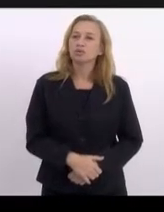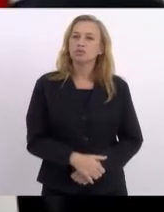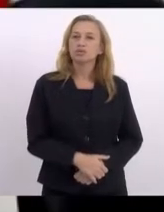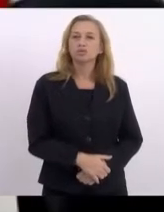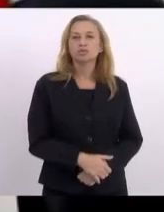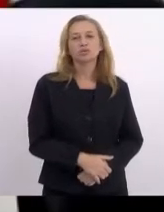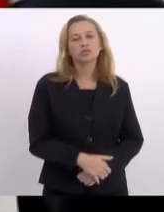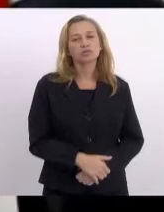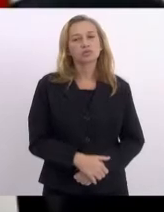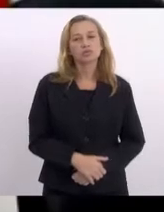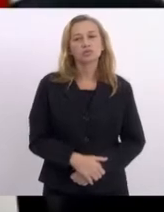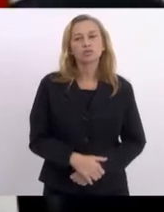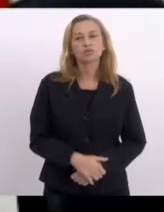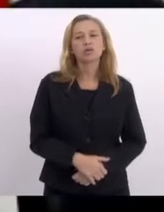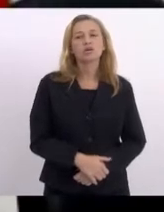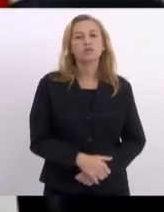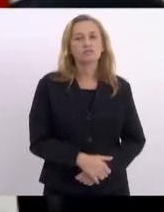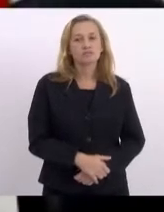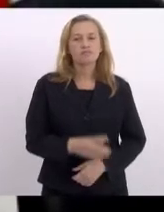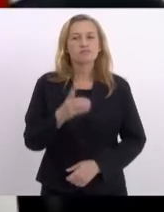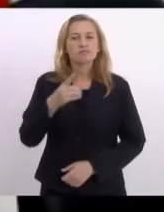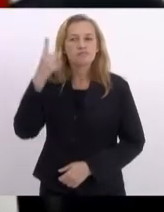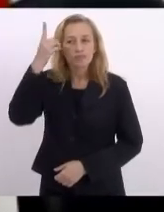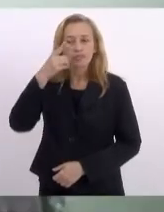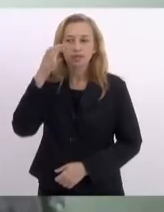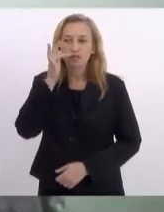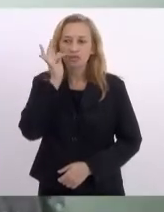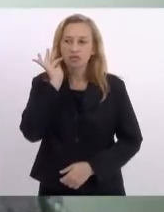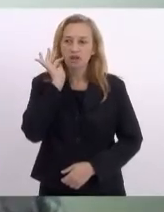Pela ordem pedido pelo deputado Flávio Serafim.